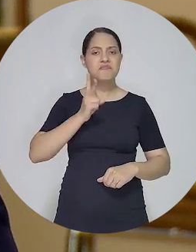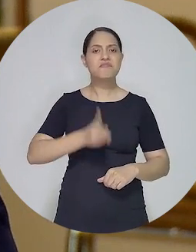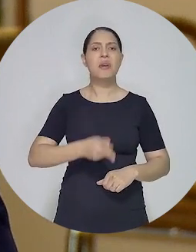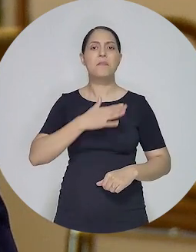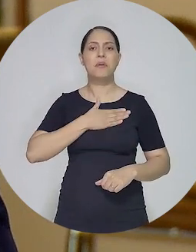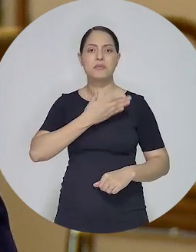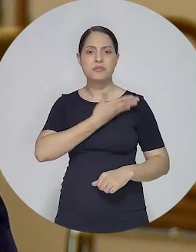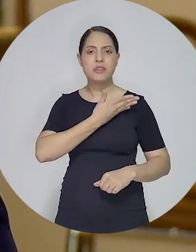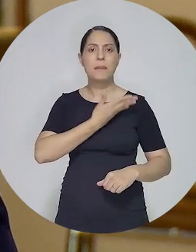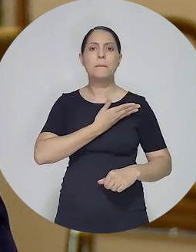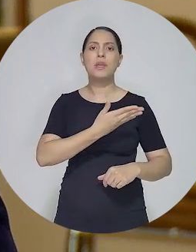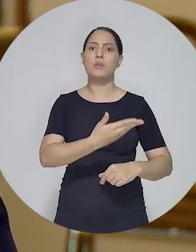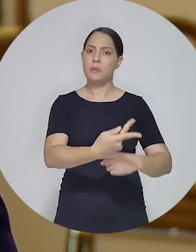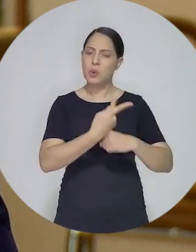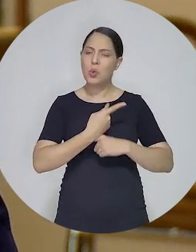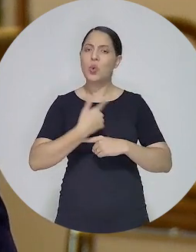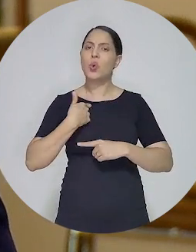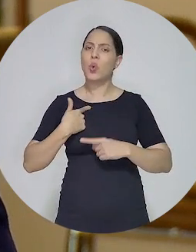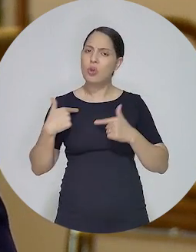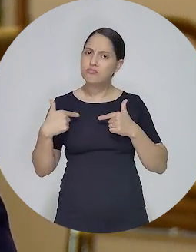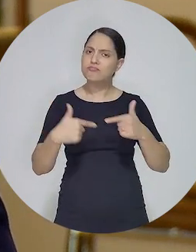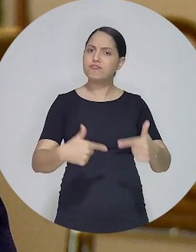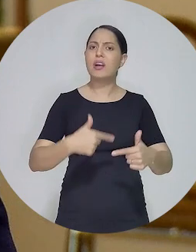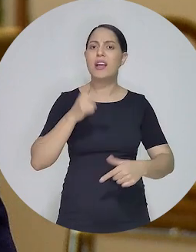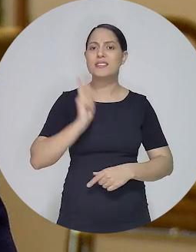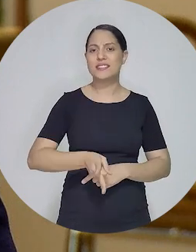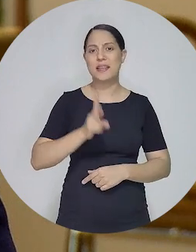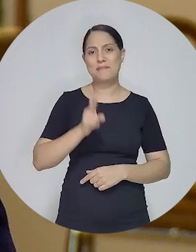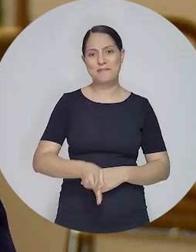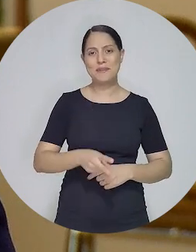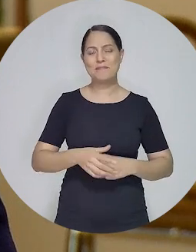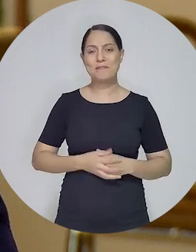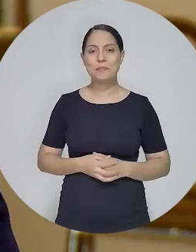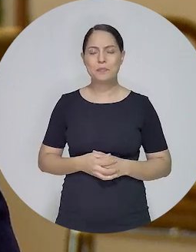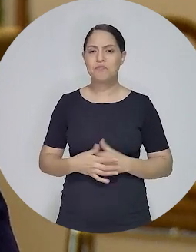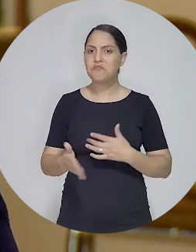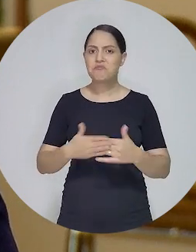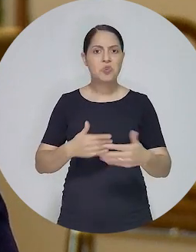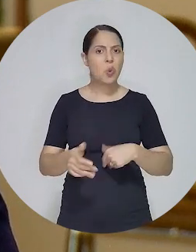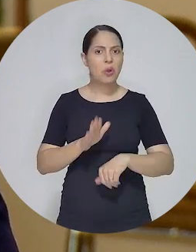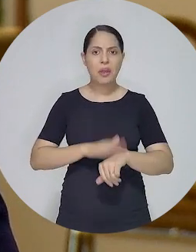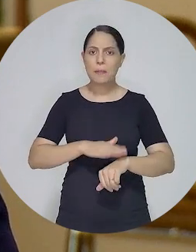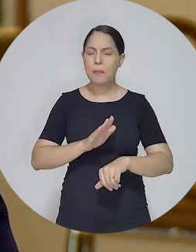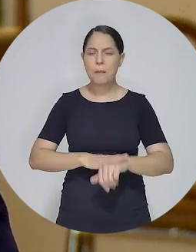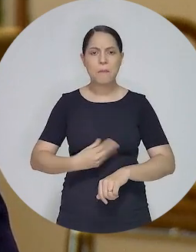eu sempre tive presente na vida de todos os meus amigos que me chamaram, precisaram de mim.